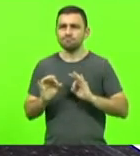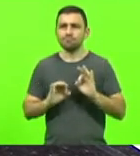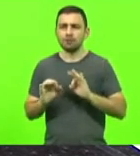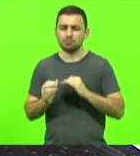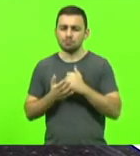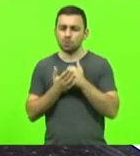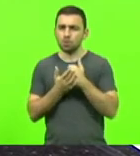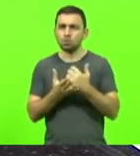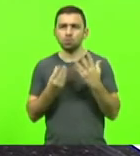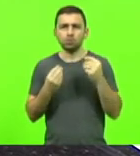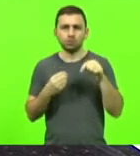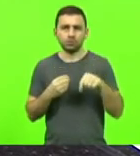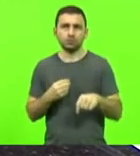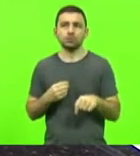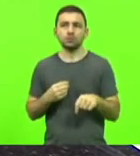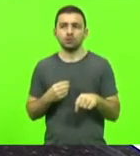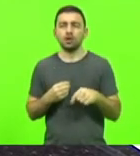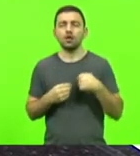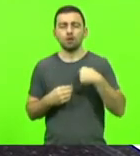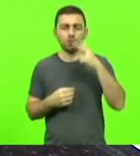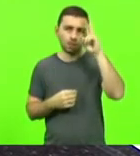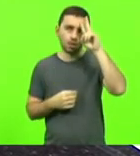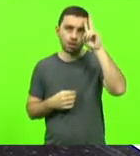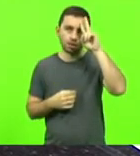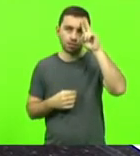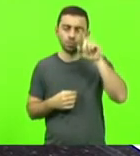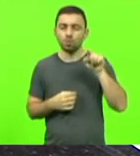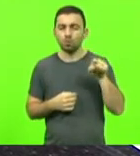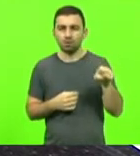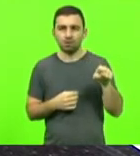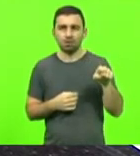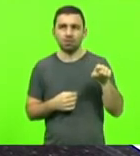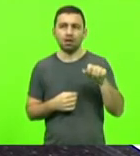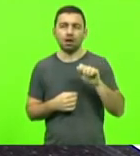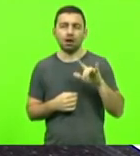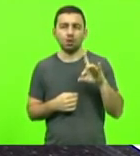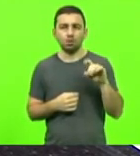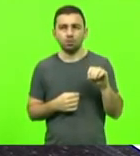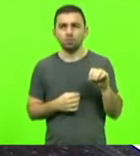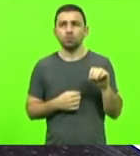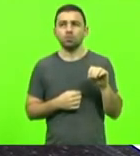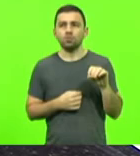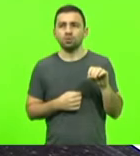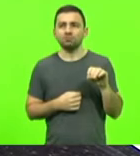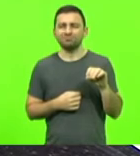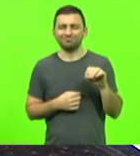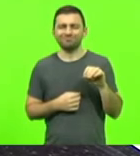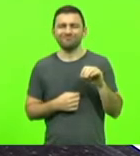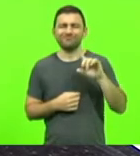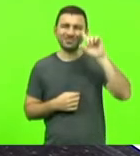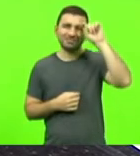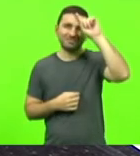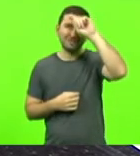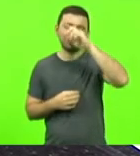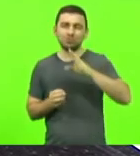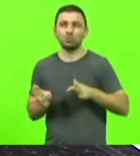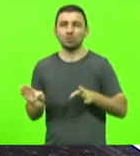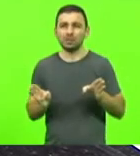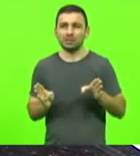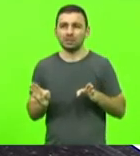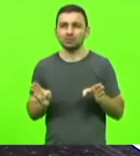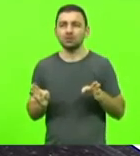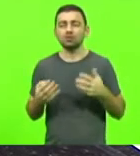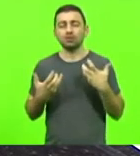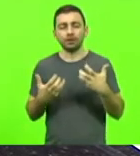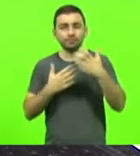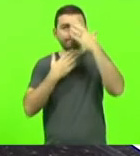casa e me lembro muito bem pelo Aldo, naquele momento tão difícil que ele passou, e eu não podia deixar de